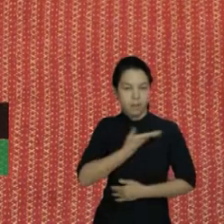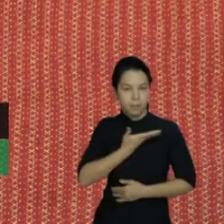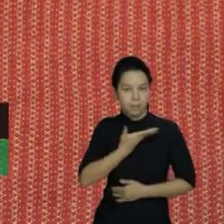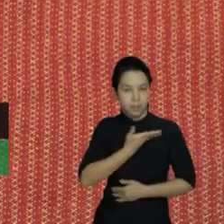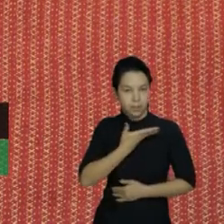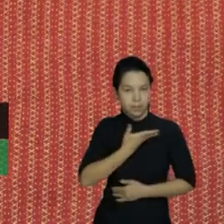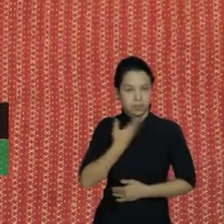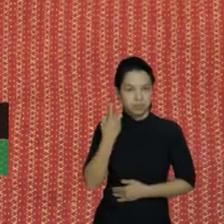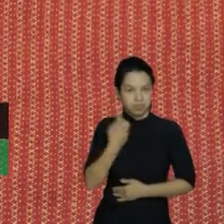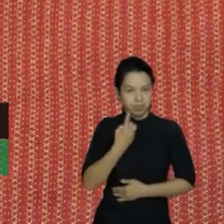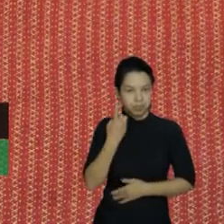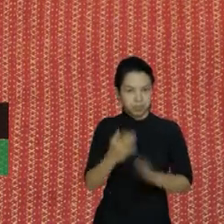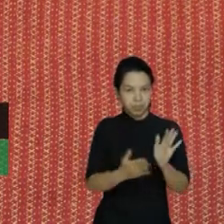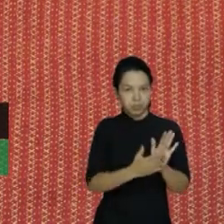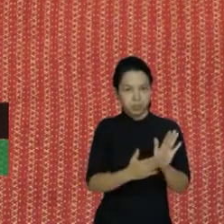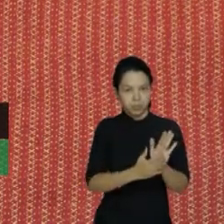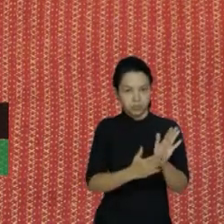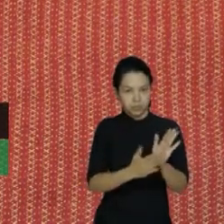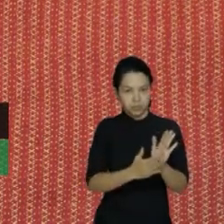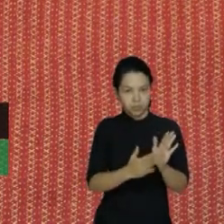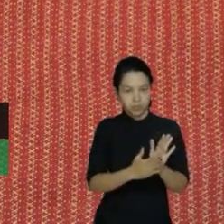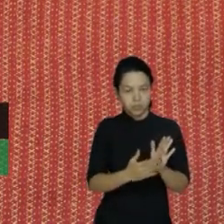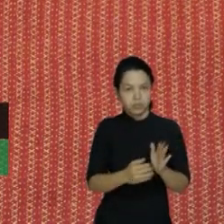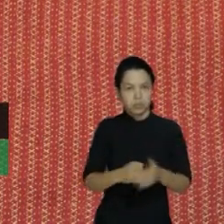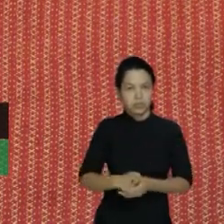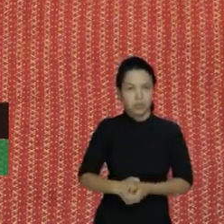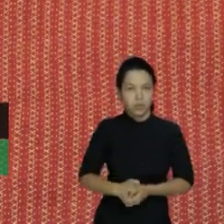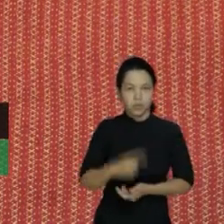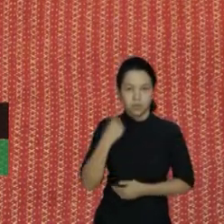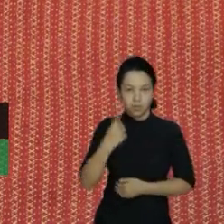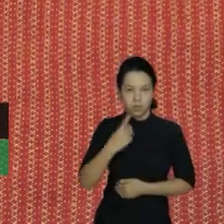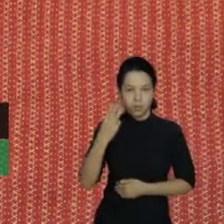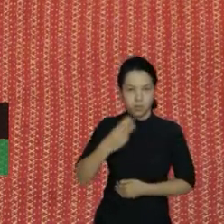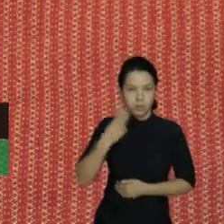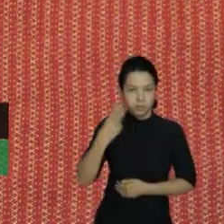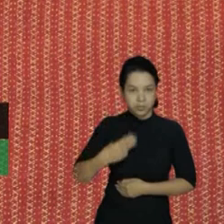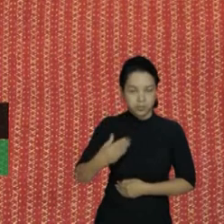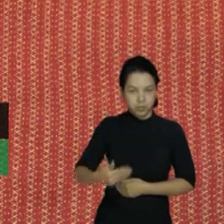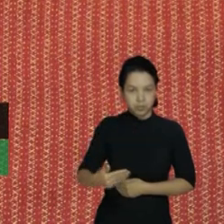proponente, né, atuante, deputado Márcio Machado.